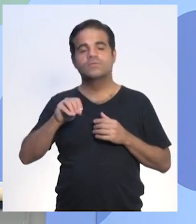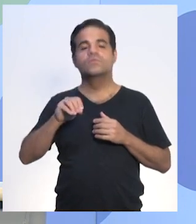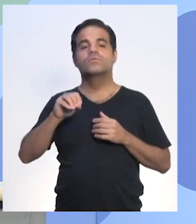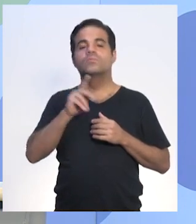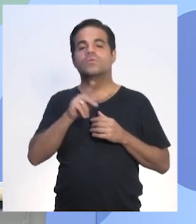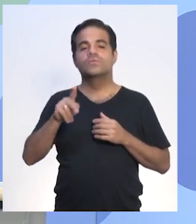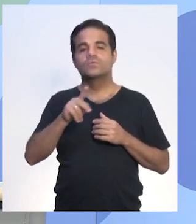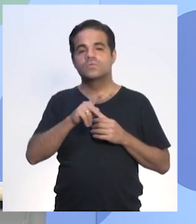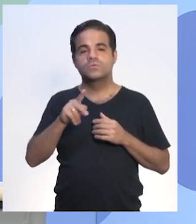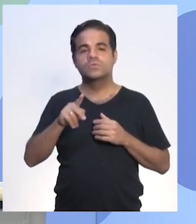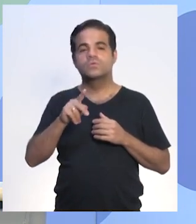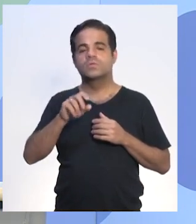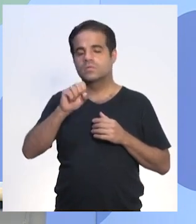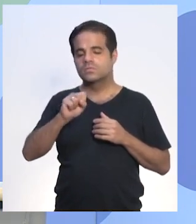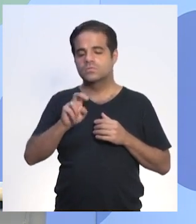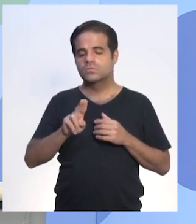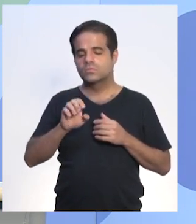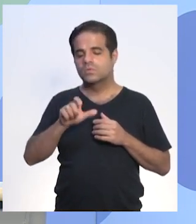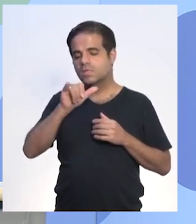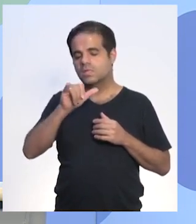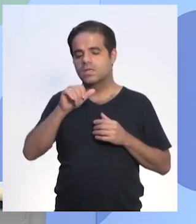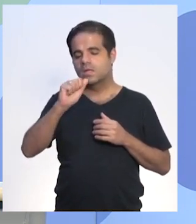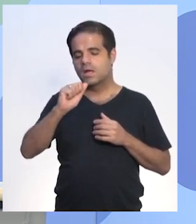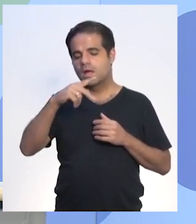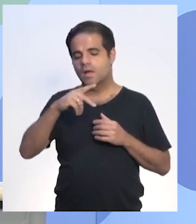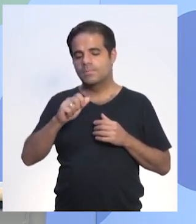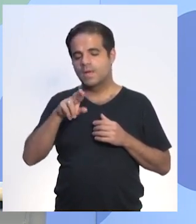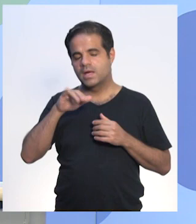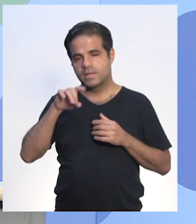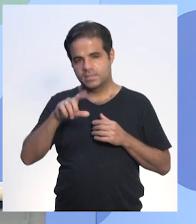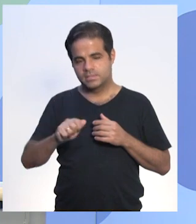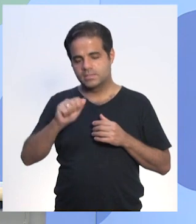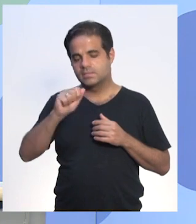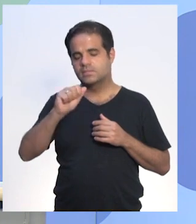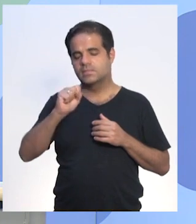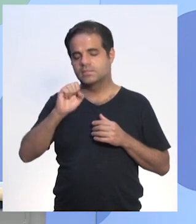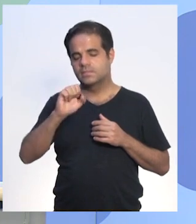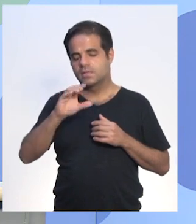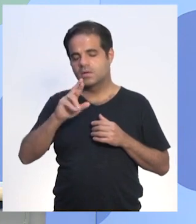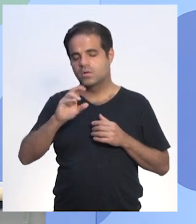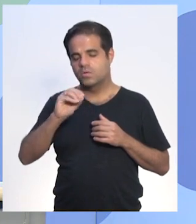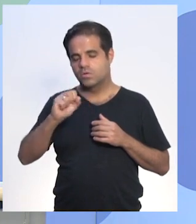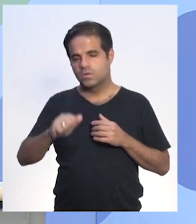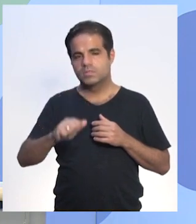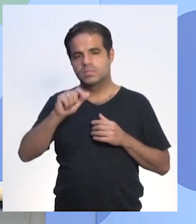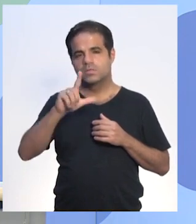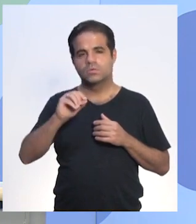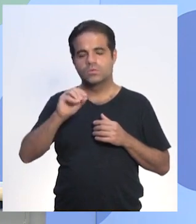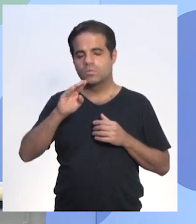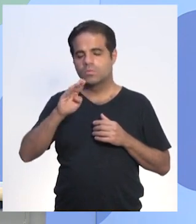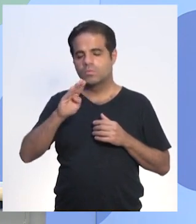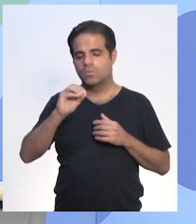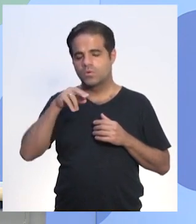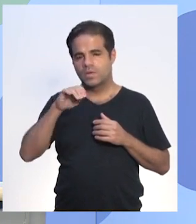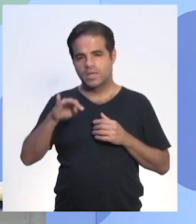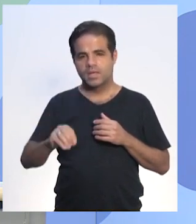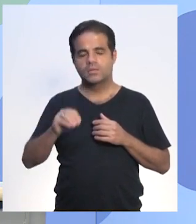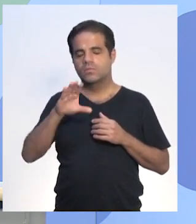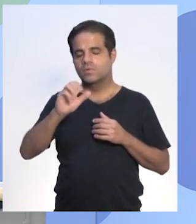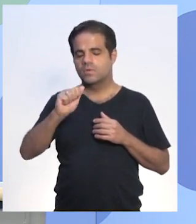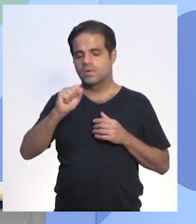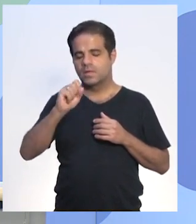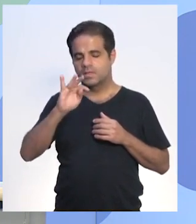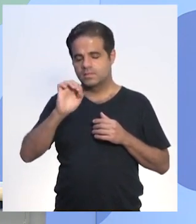Professora Sueli Aparecida Sé Rosa, Escola Lobo Neto, Escola Castelo